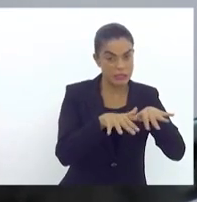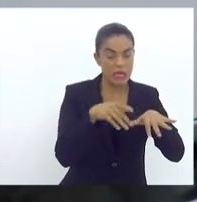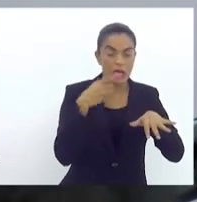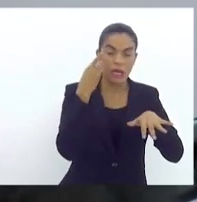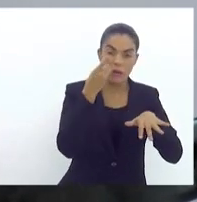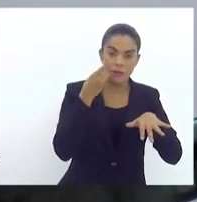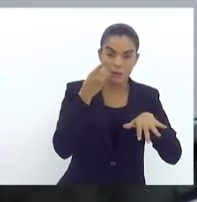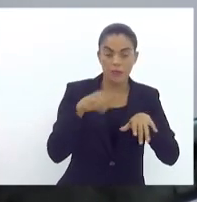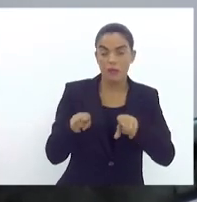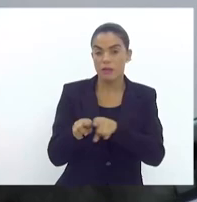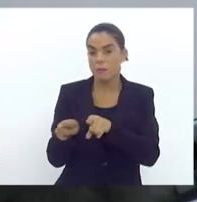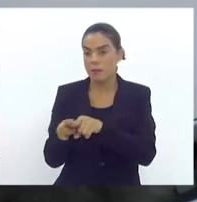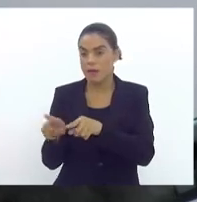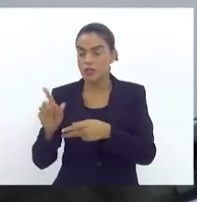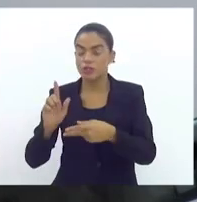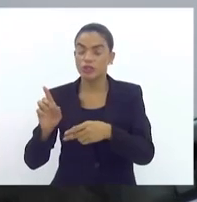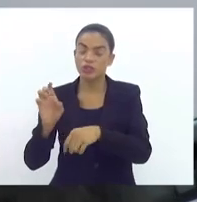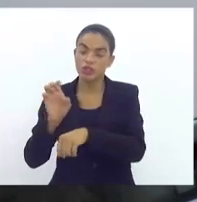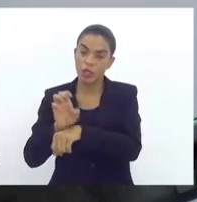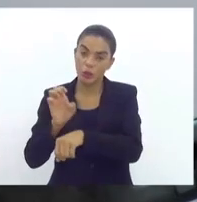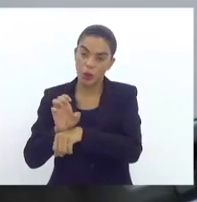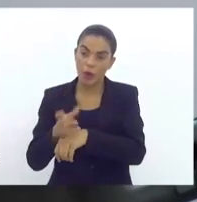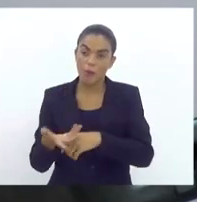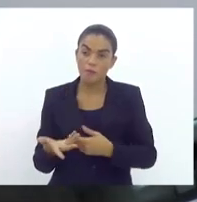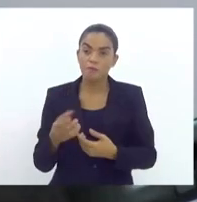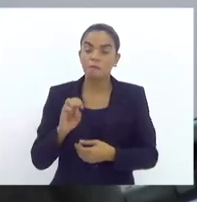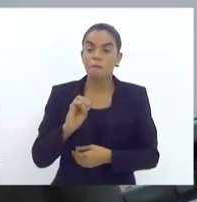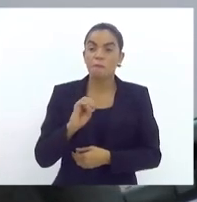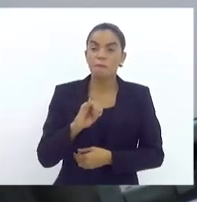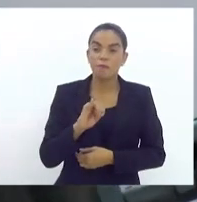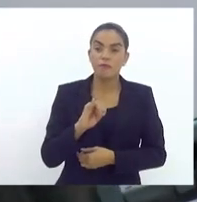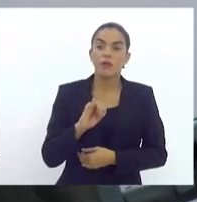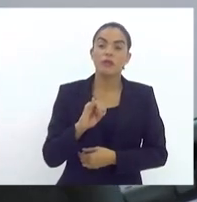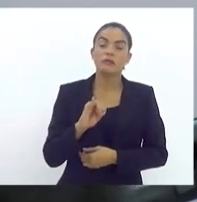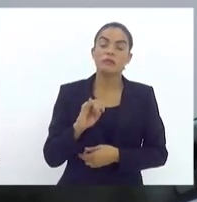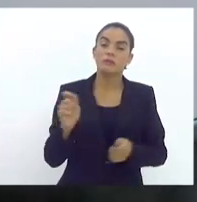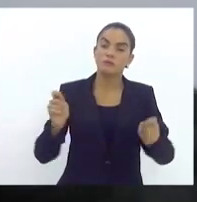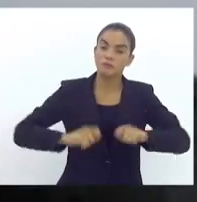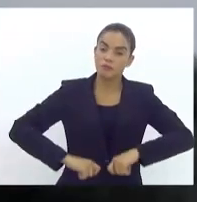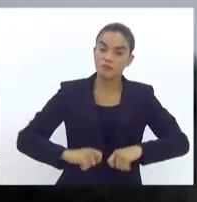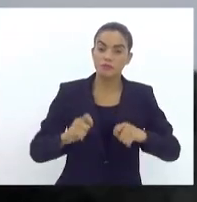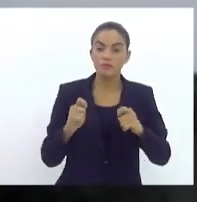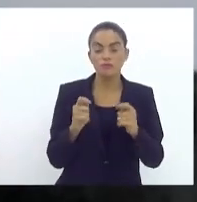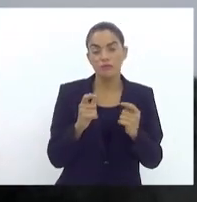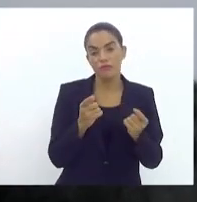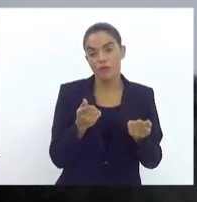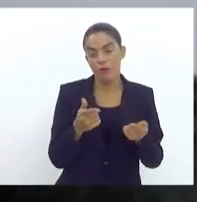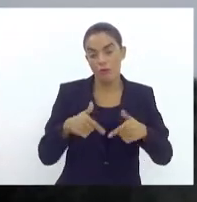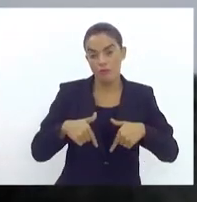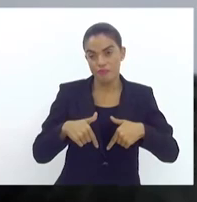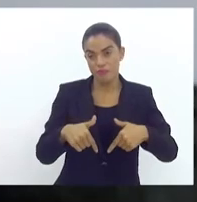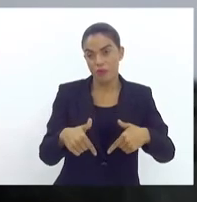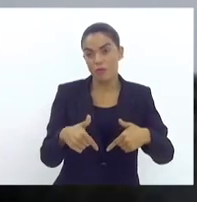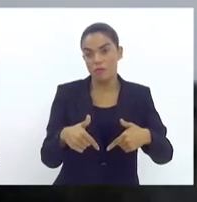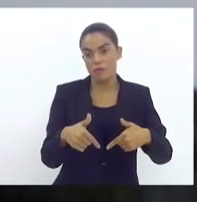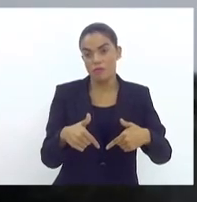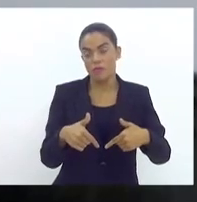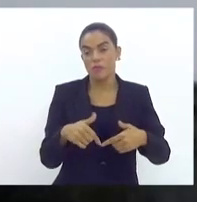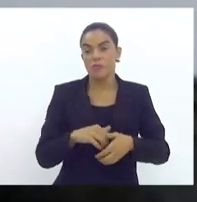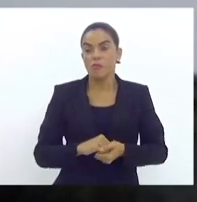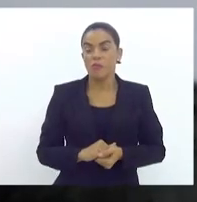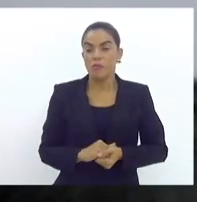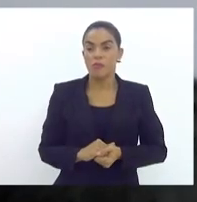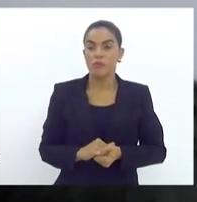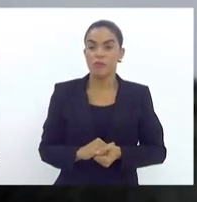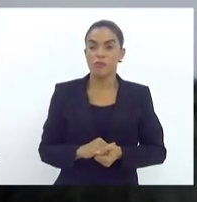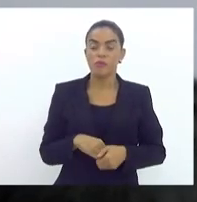casa Legislativa Estadual Se a gente pudesse fazer esse tipo de espelhamento